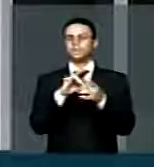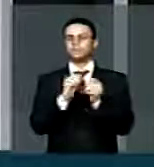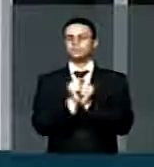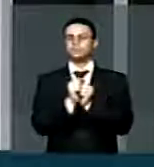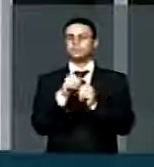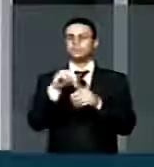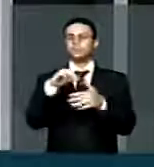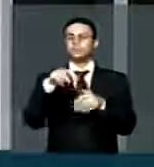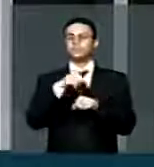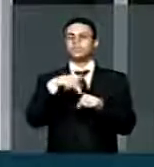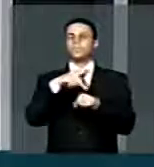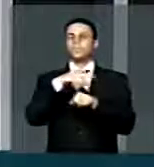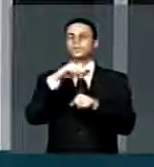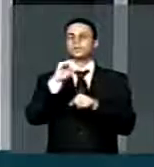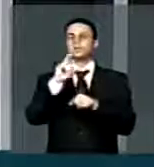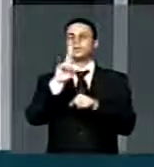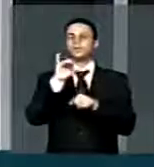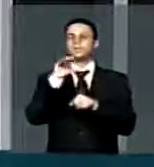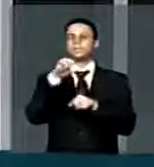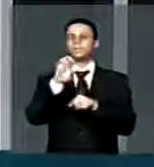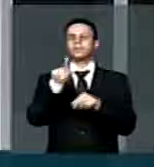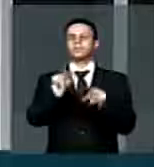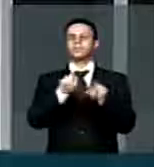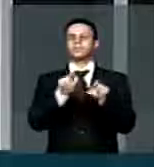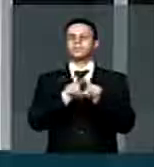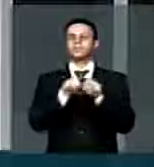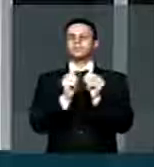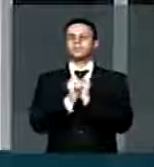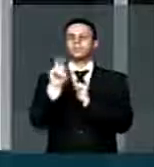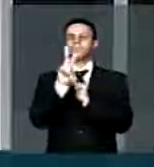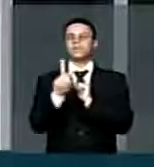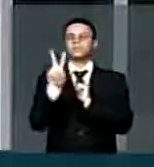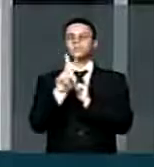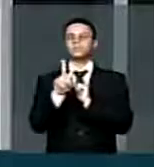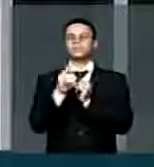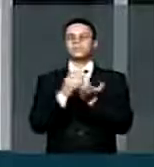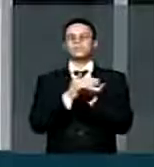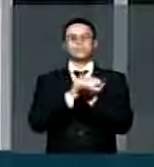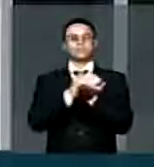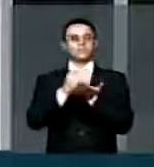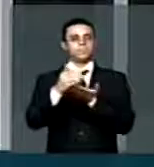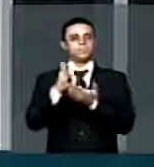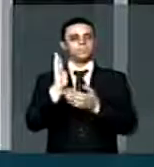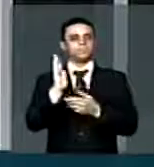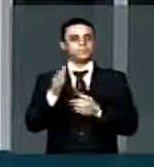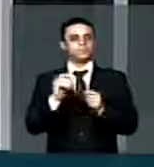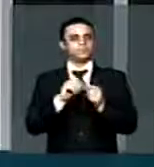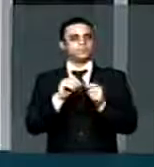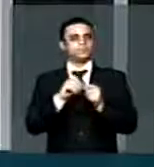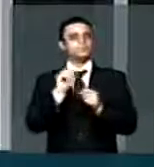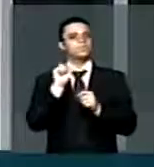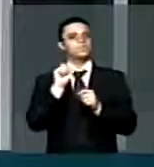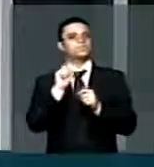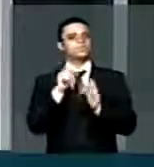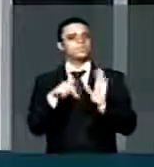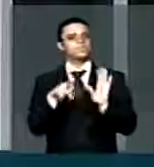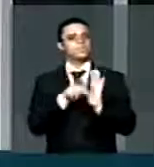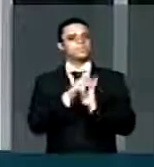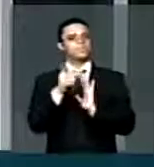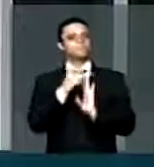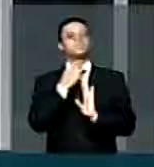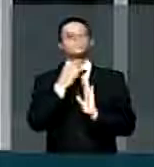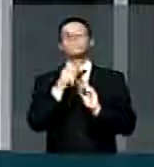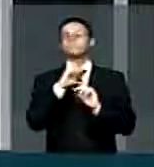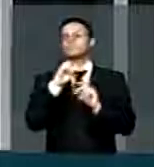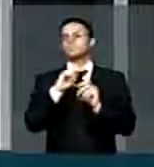a ALBA, Aliança Bolivariana para as Américas, começaram a implementar o próprio plano